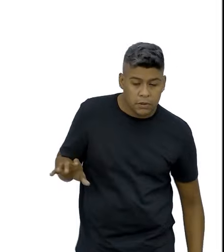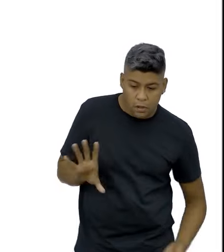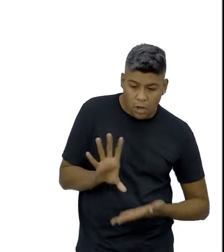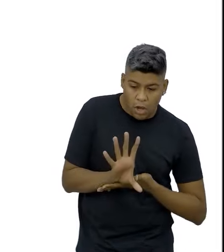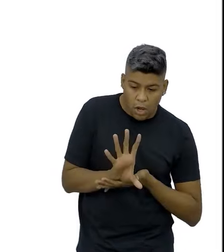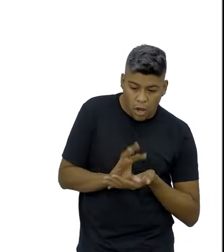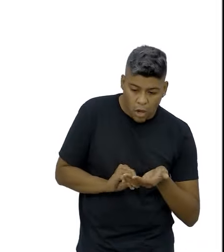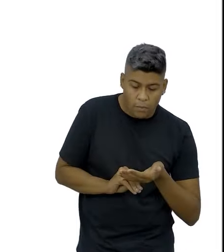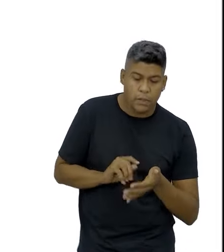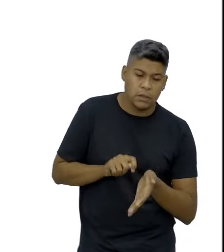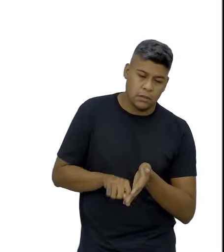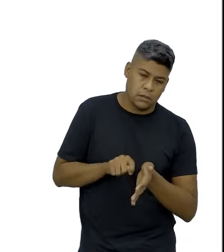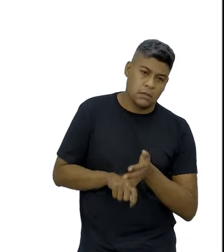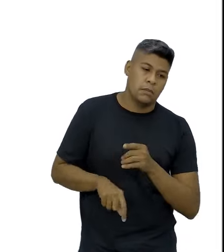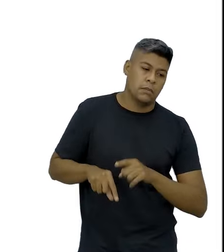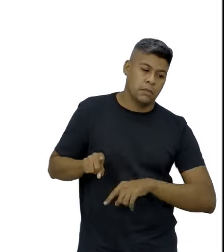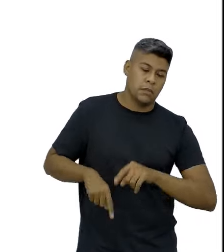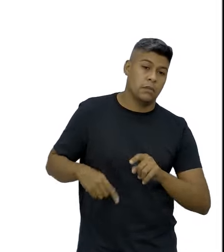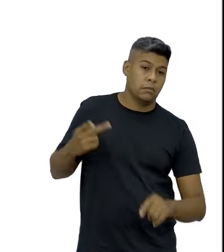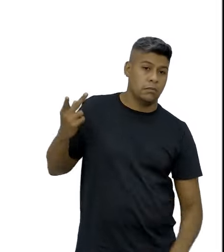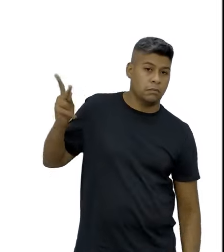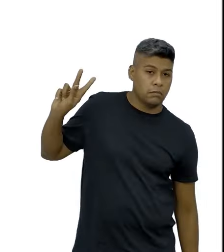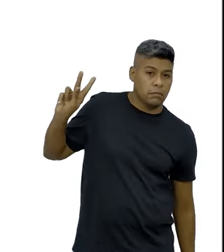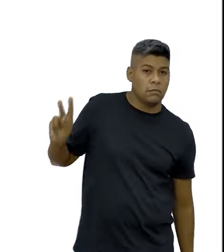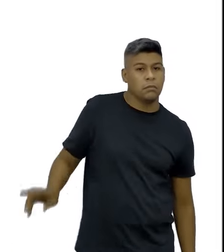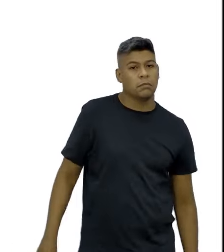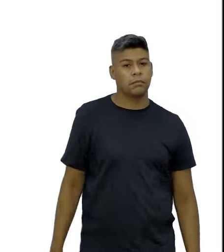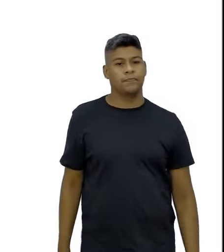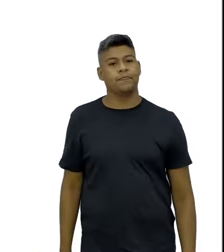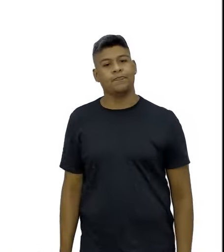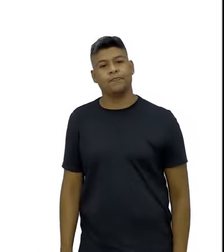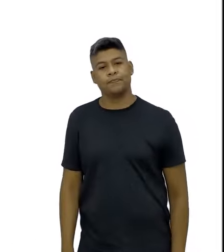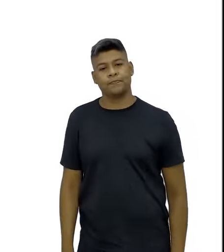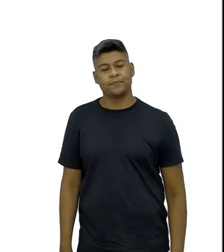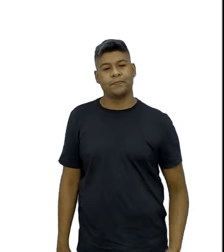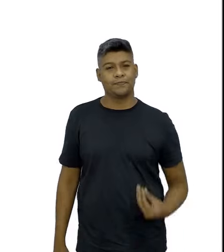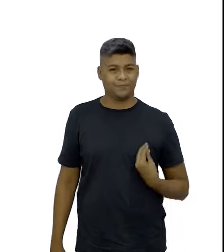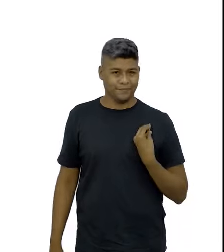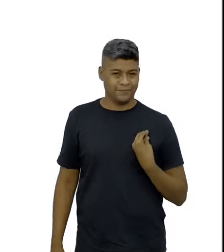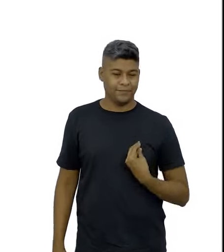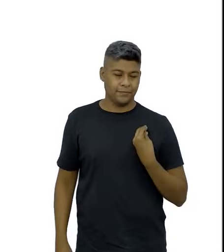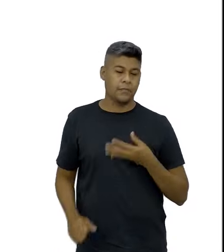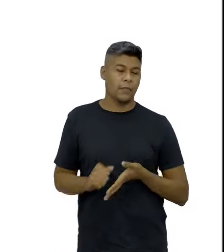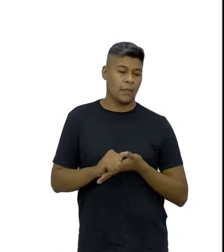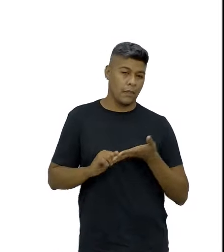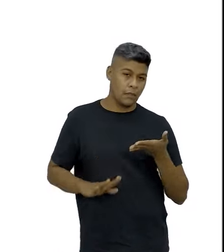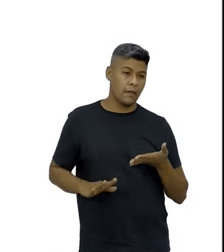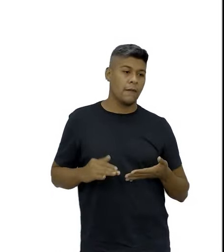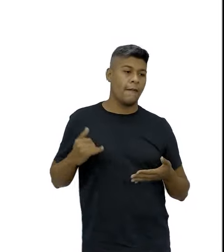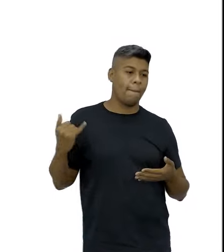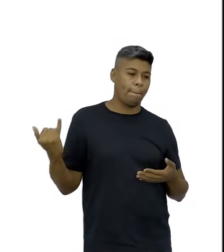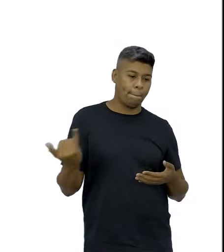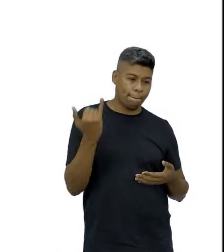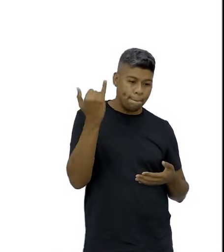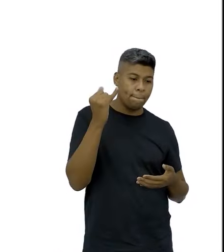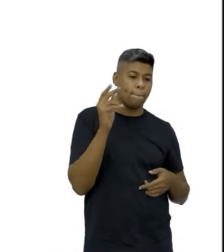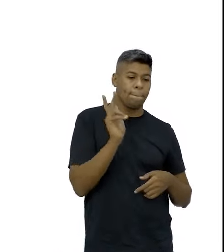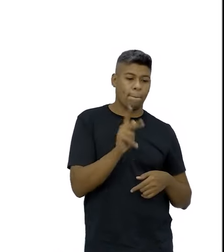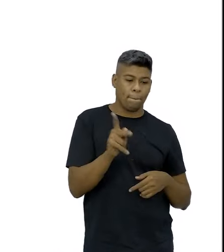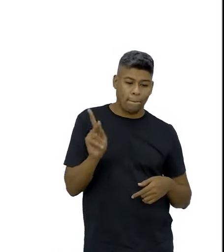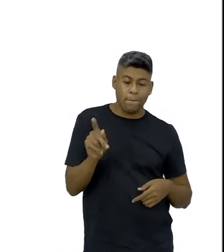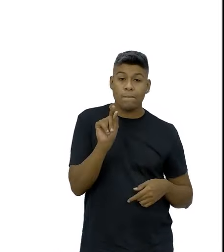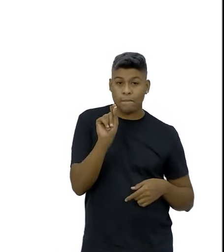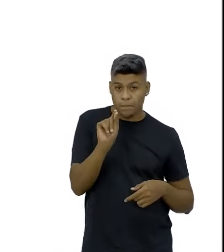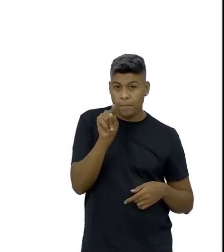essa escrita em seus materiais. Durante a realização da atividade, é fundamental, professor,